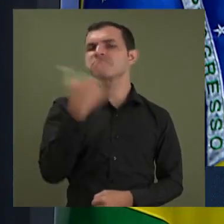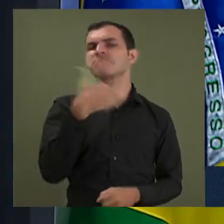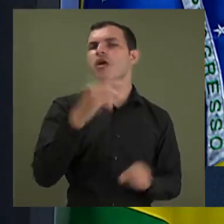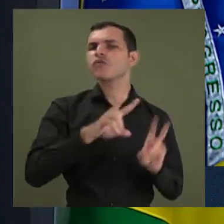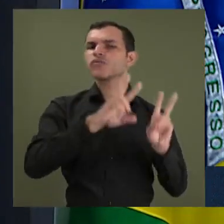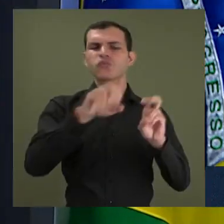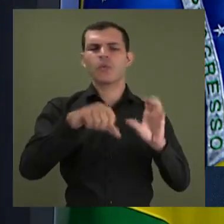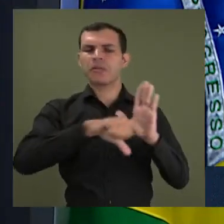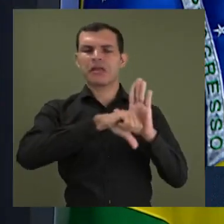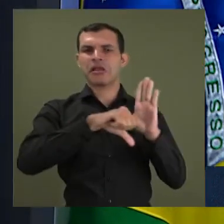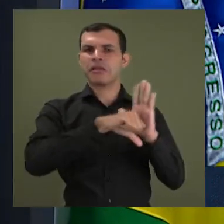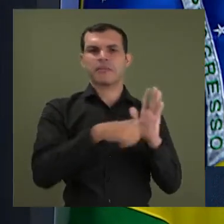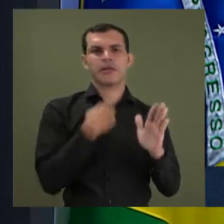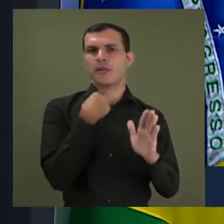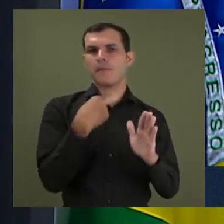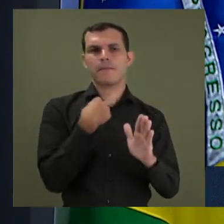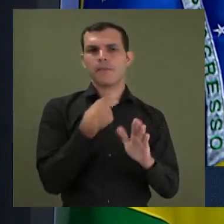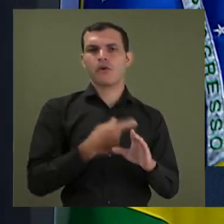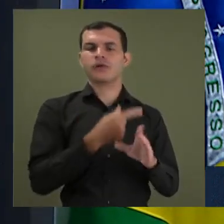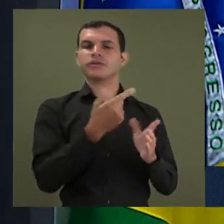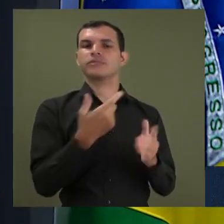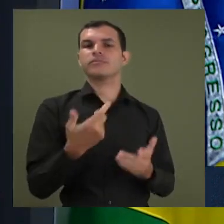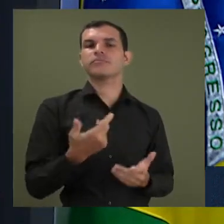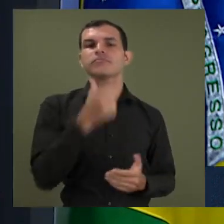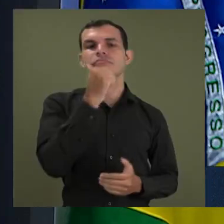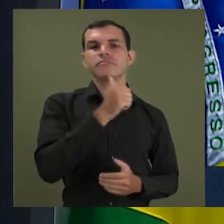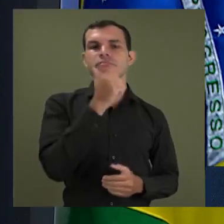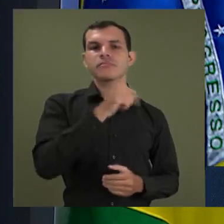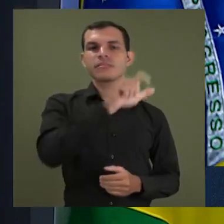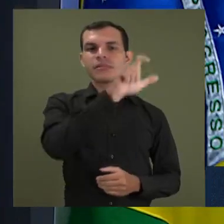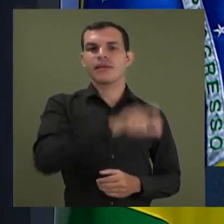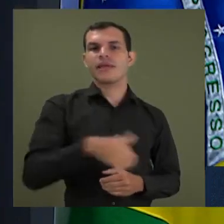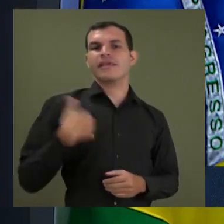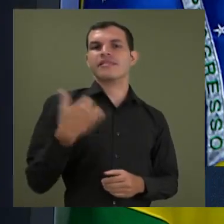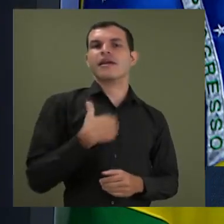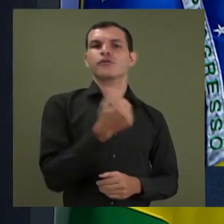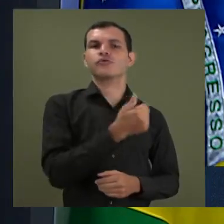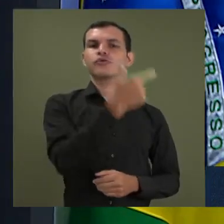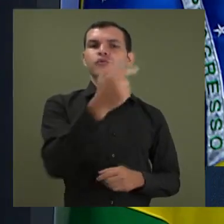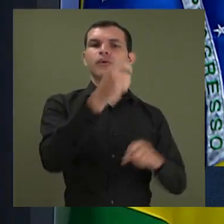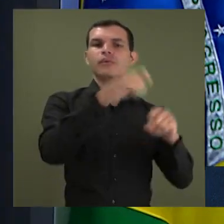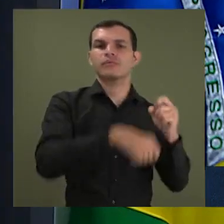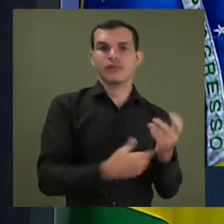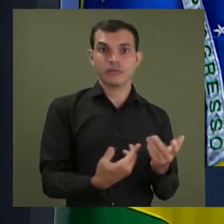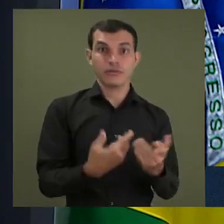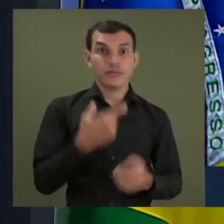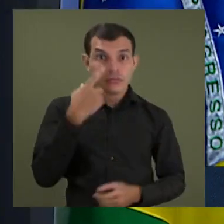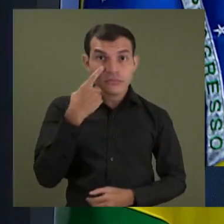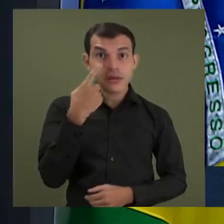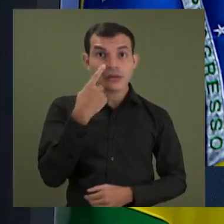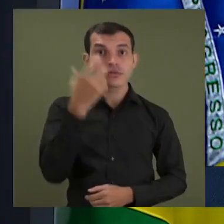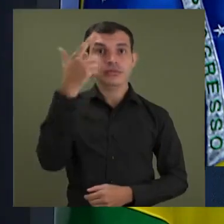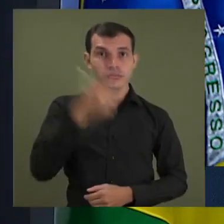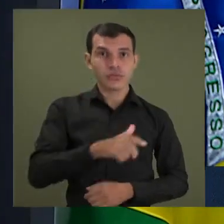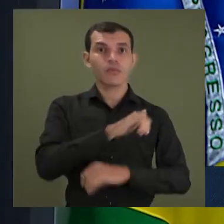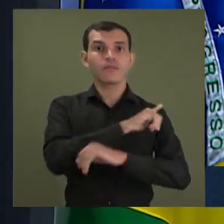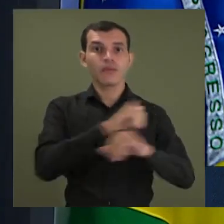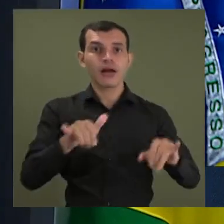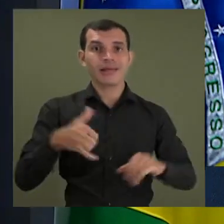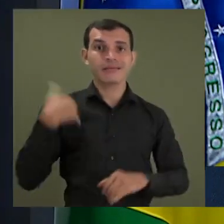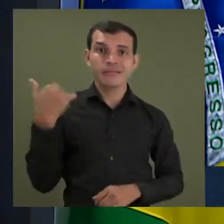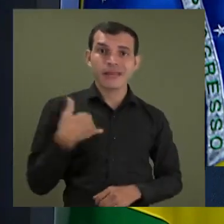ilicitude de manter relação sexual com uma menina de 12, repito, 12 anos de